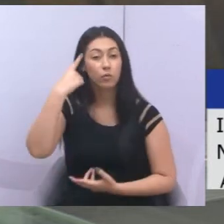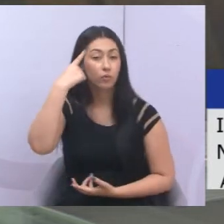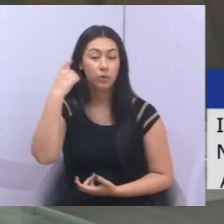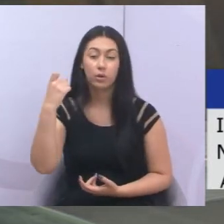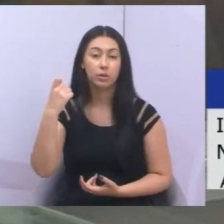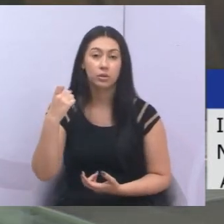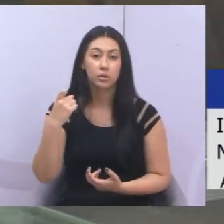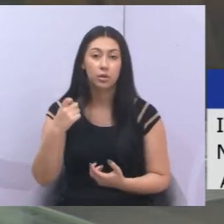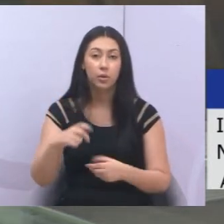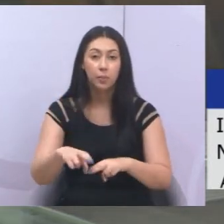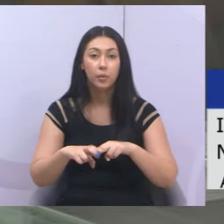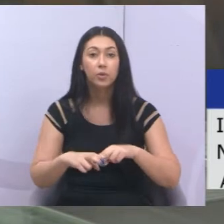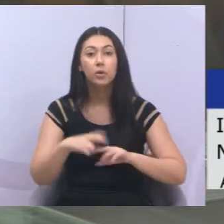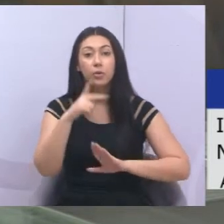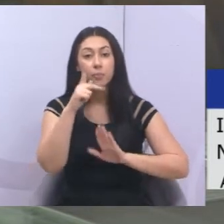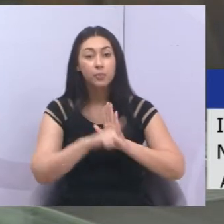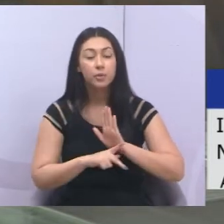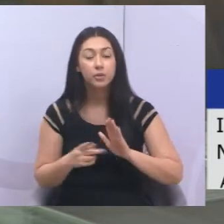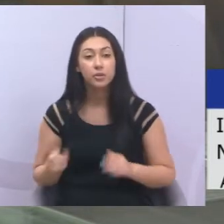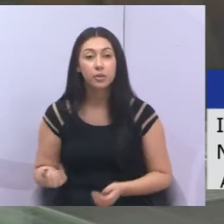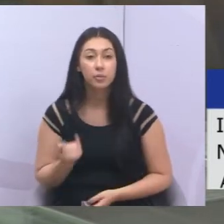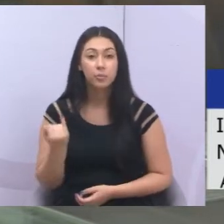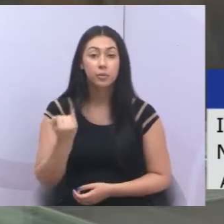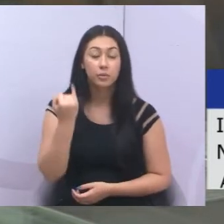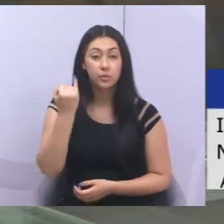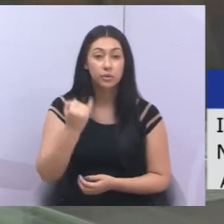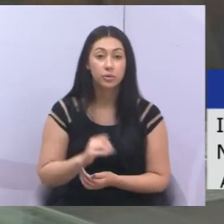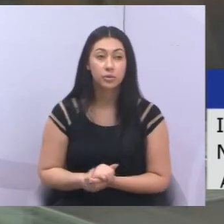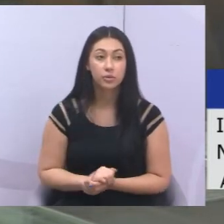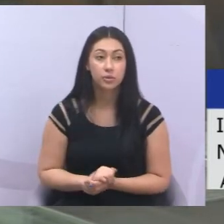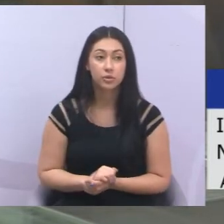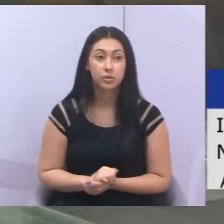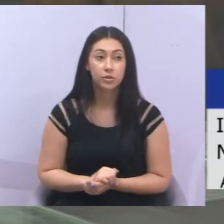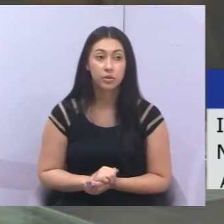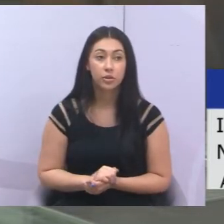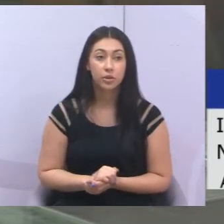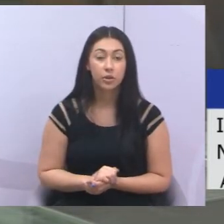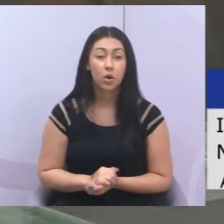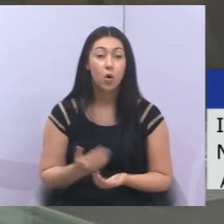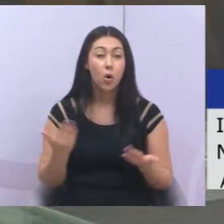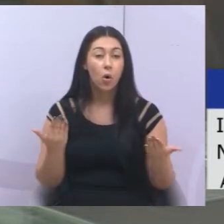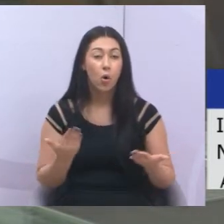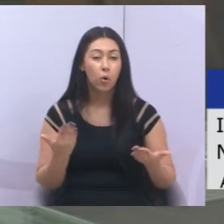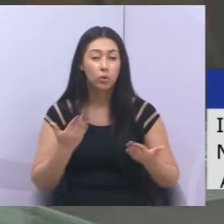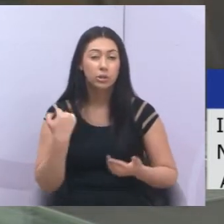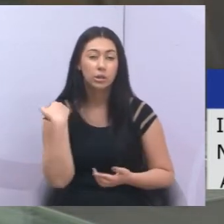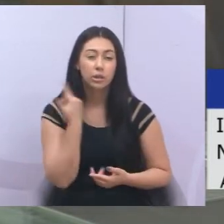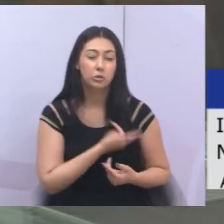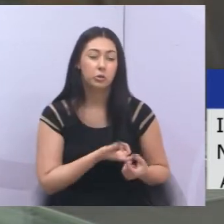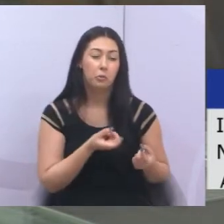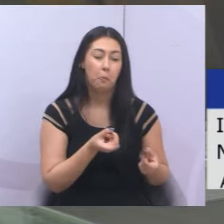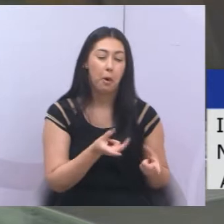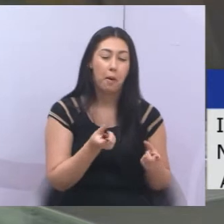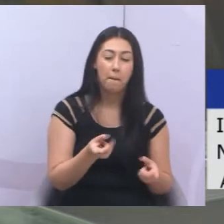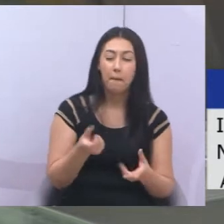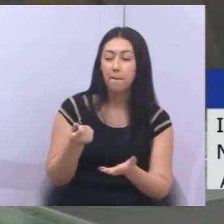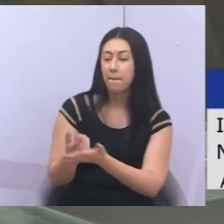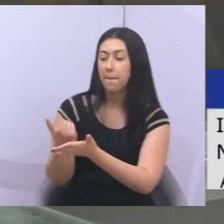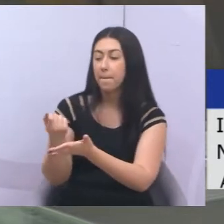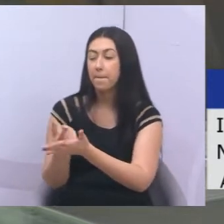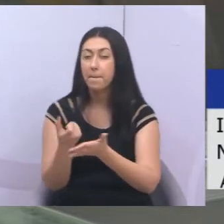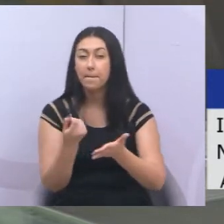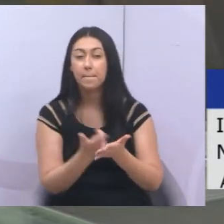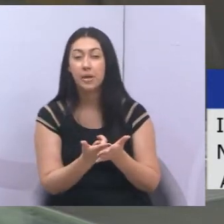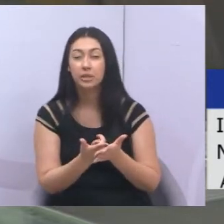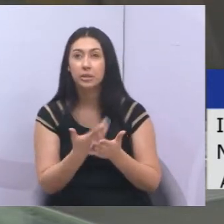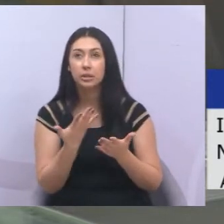esse projeto é muito importante, porque muito do que é gasto hoje no nosso país, vamos falar aí na